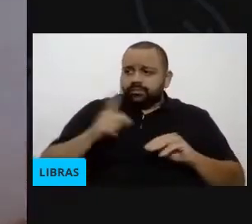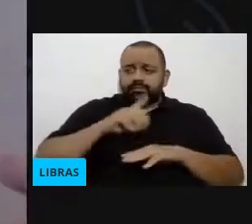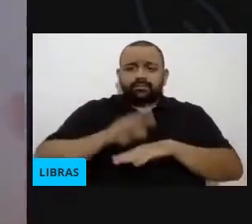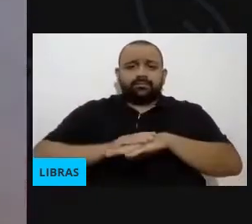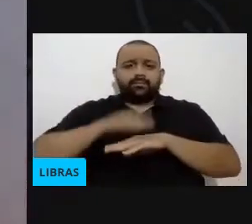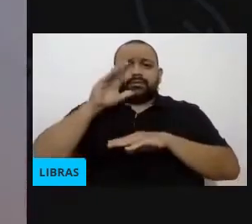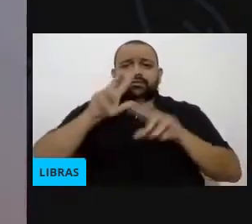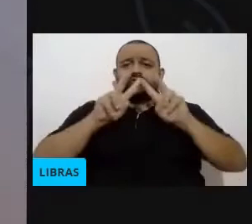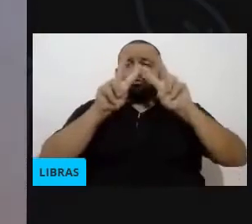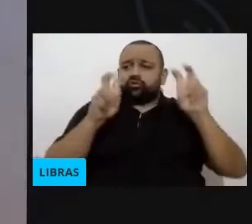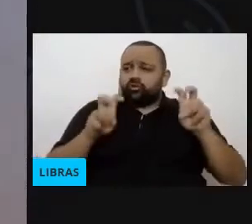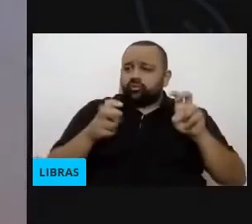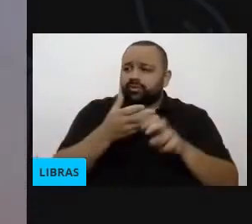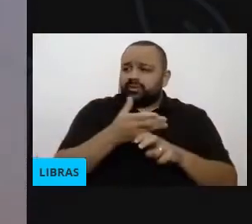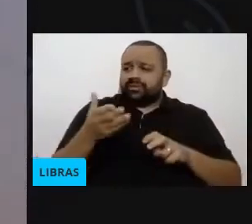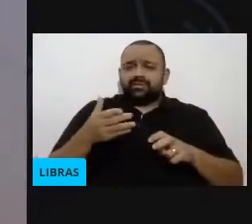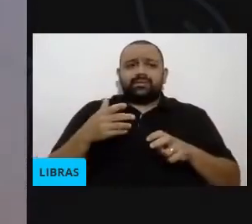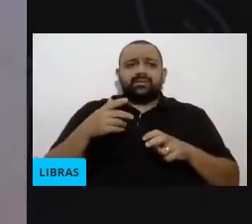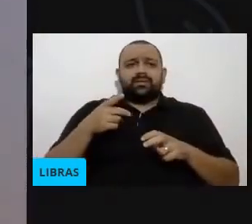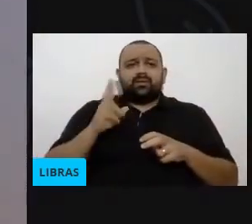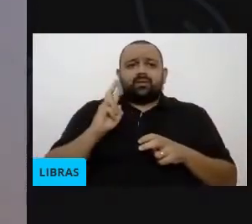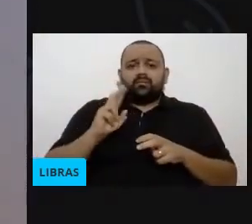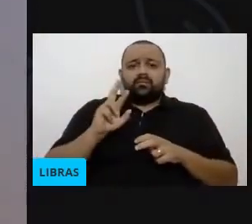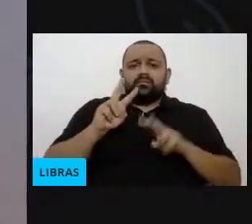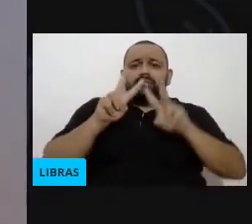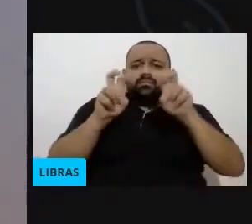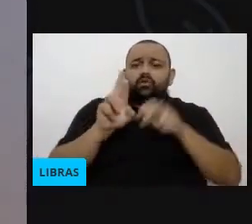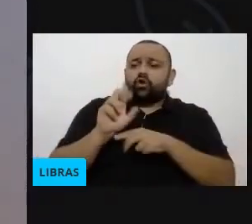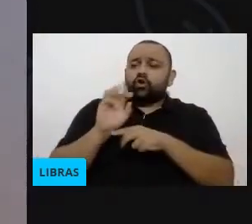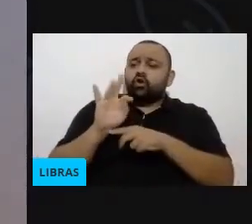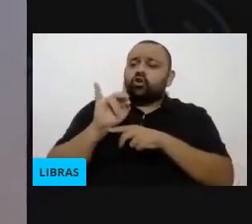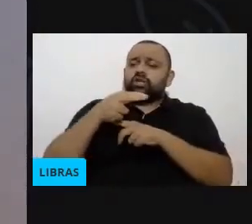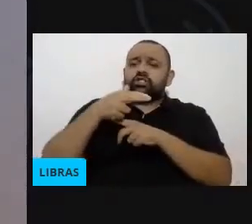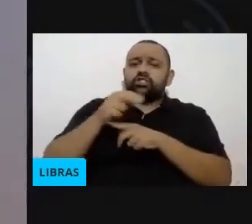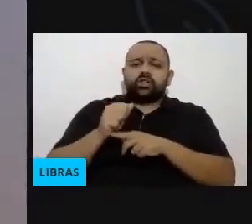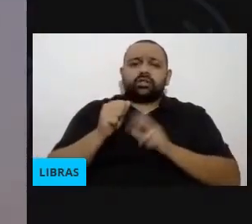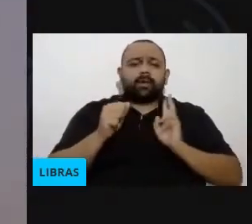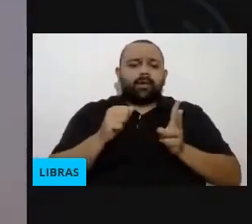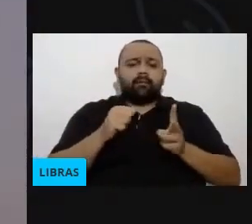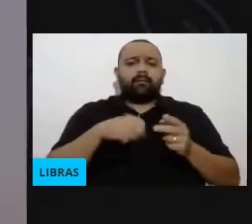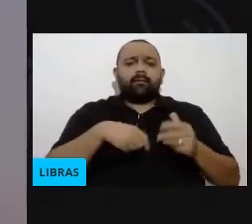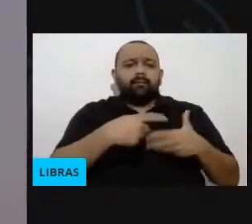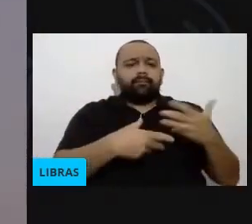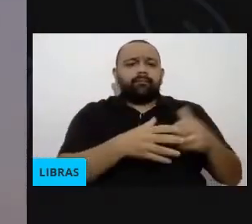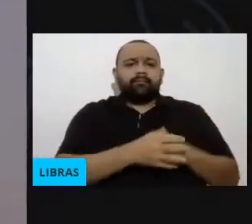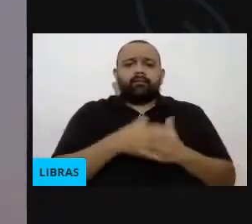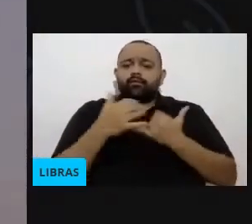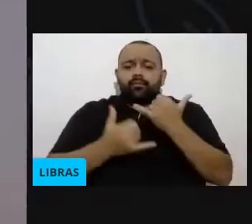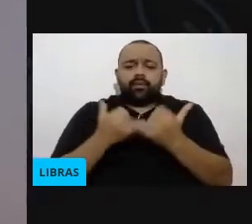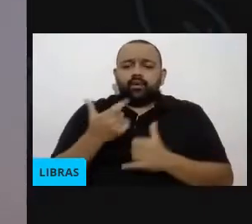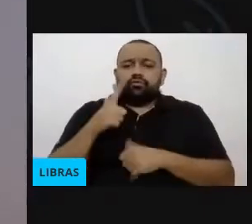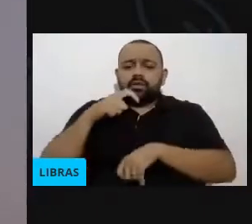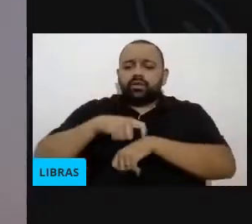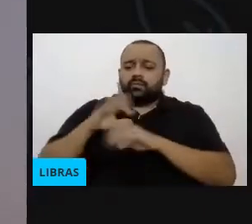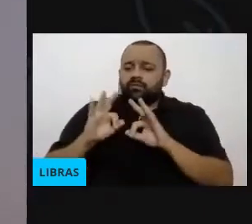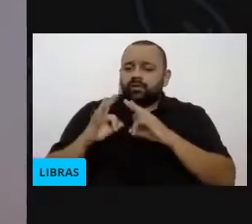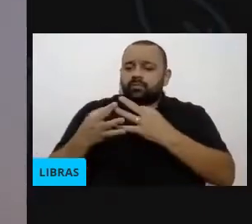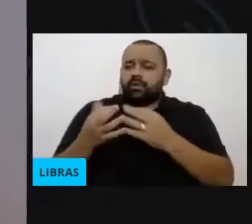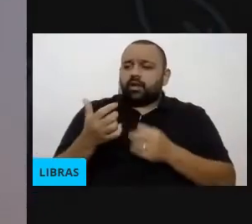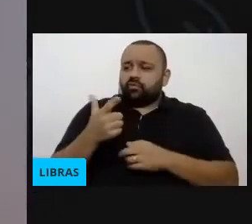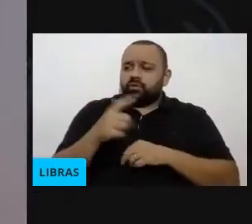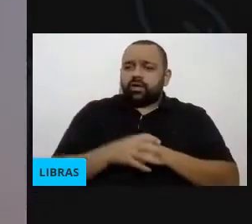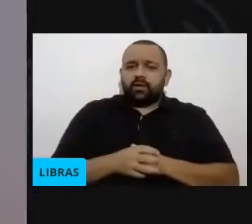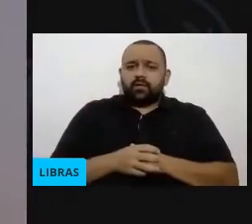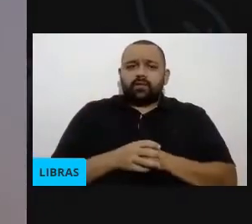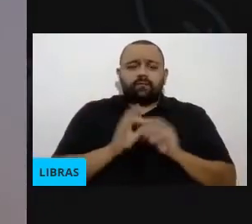ampliar a rotina de atendimento. É cada vez mais, cada vez mais. A criança não brinca, a criança não tem tempo em família, a